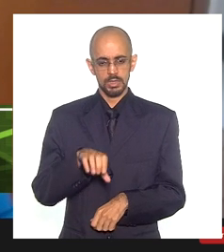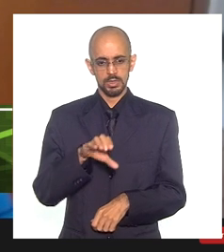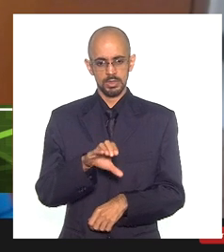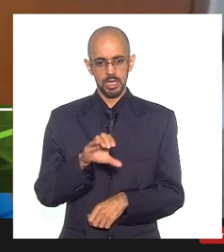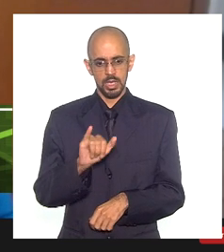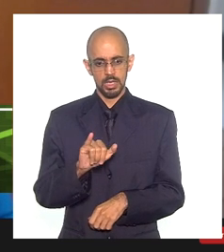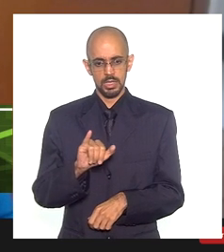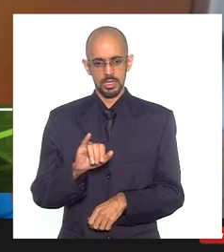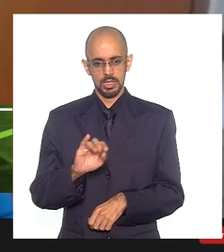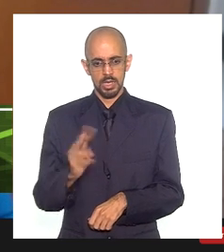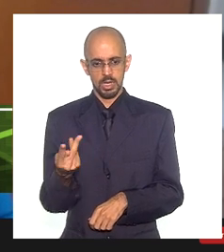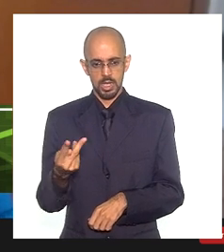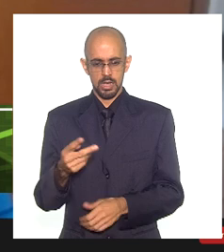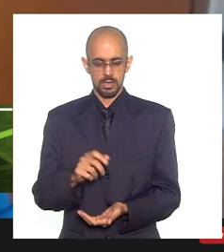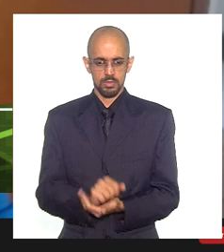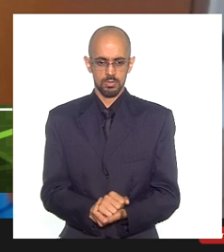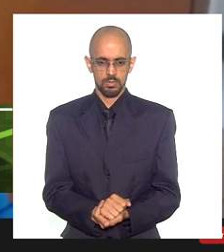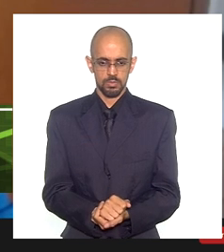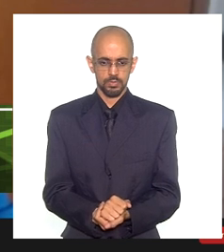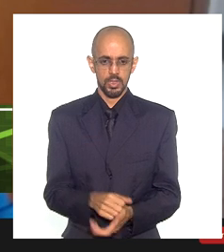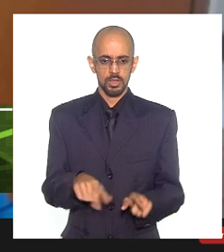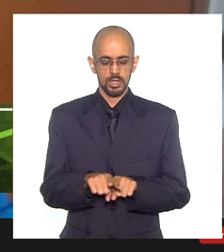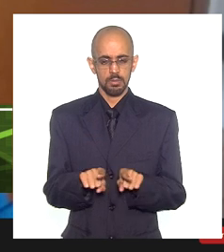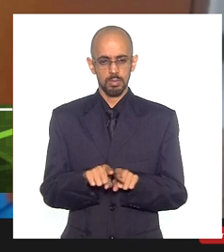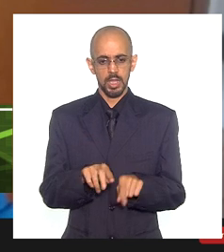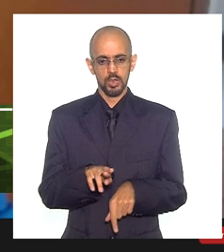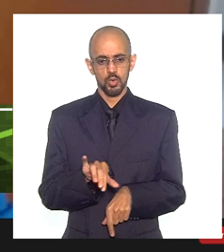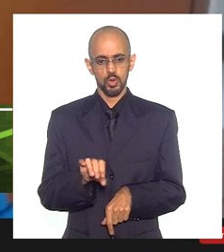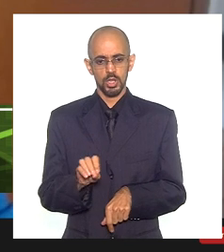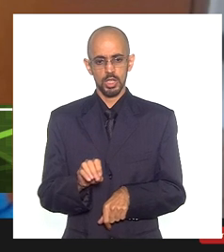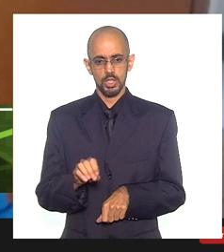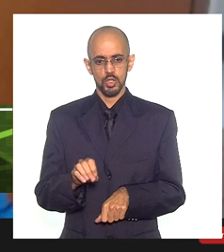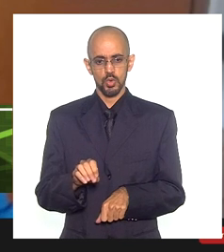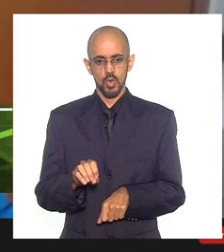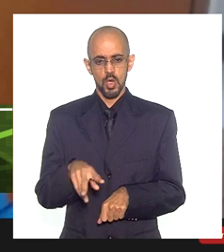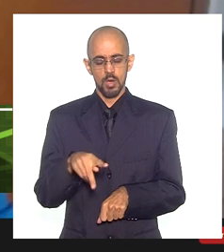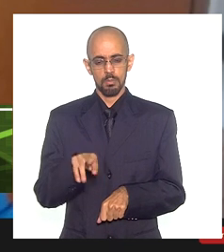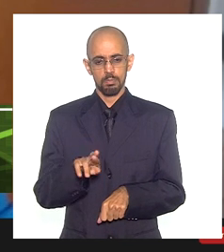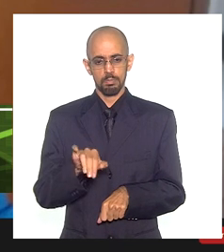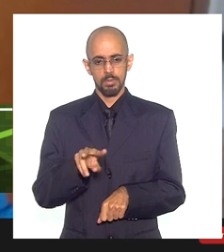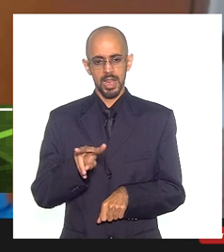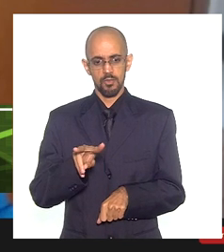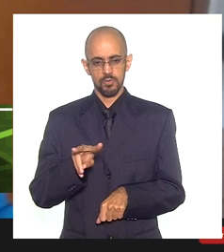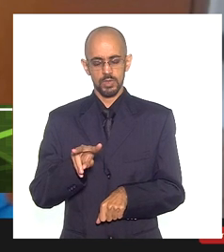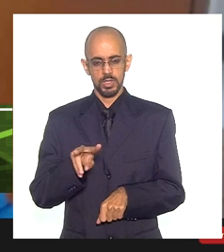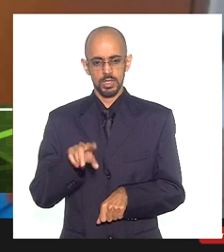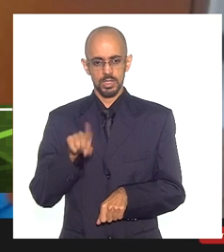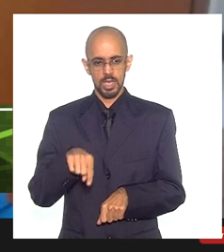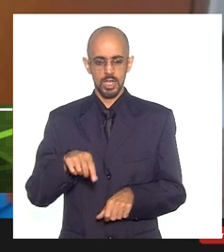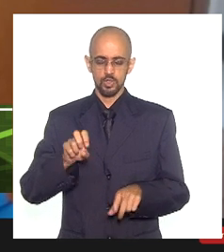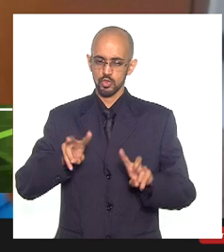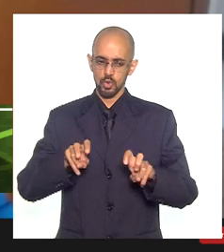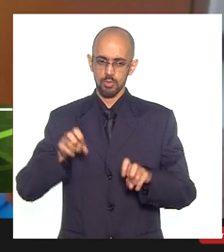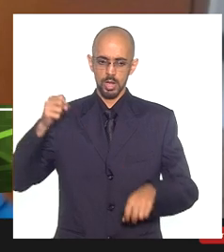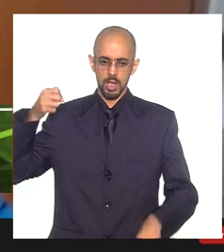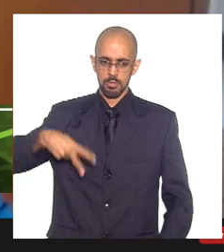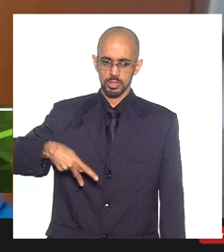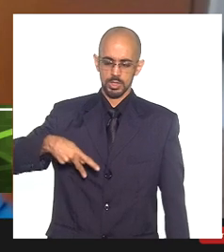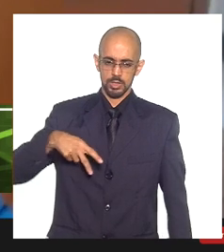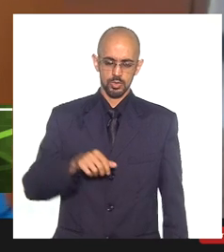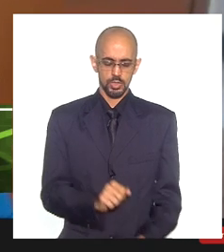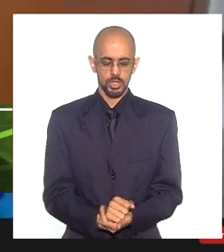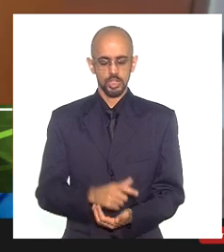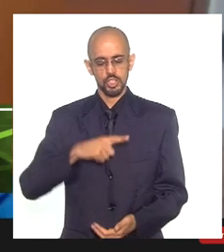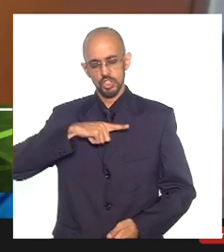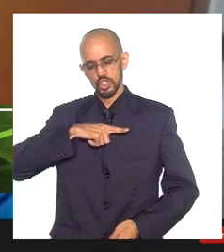questão no Rio Previdência do que tange as aposentadorias. Nós temos uma luta